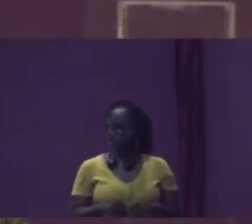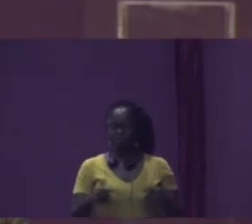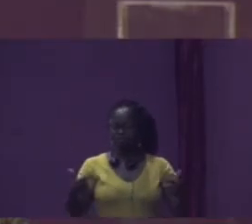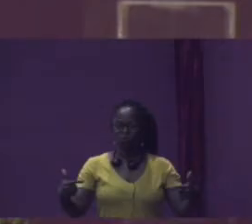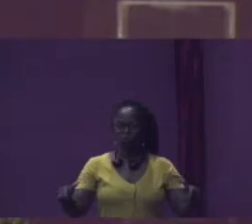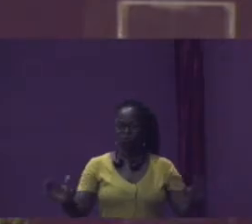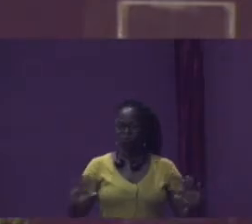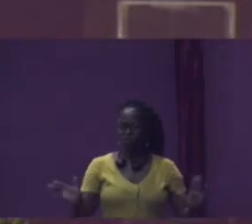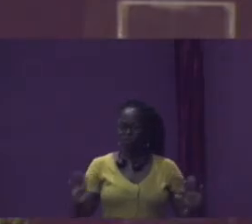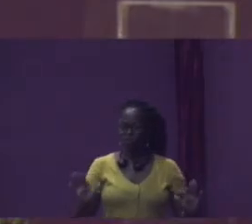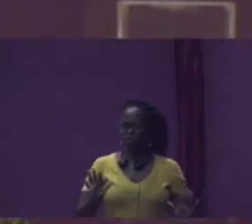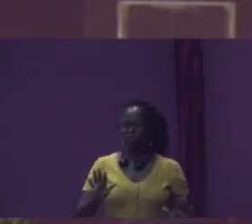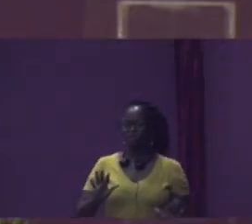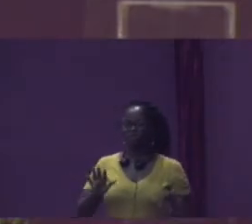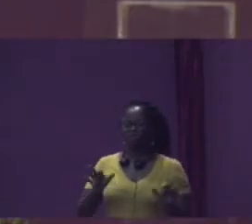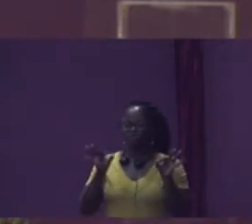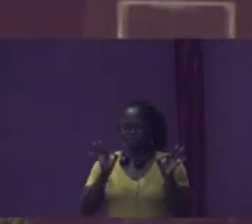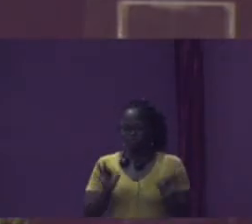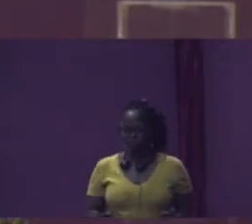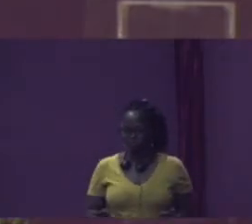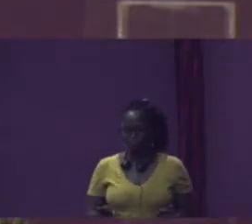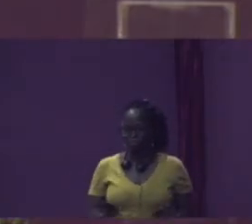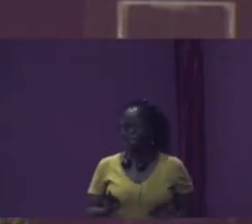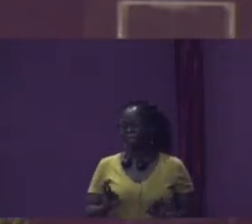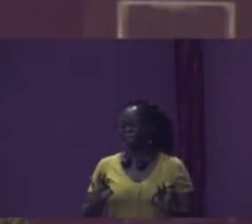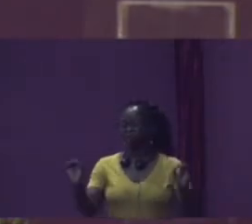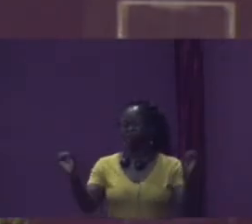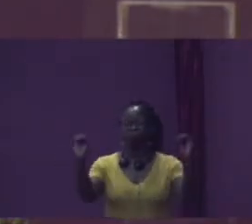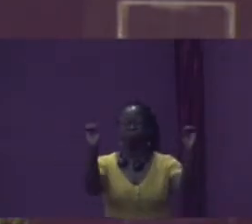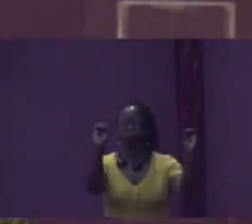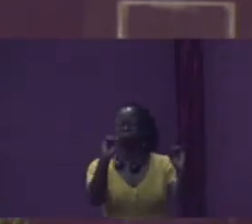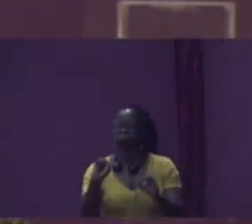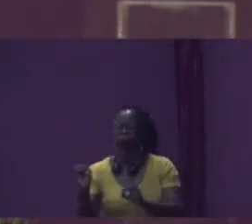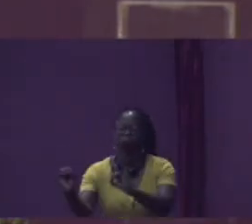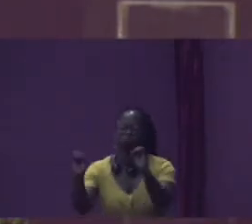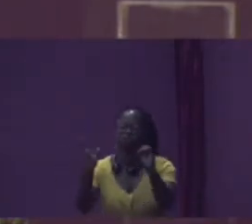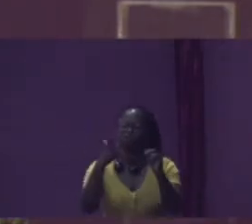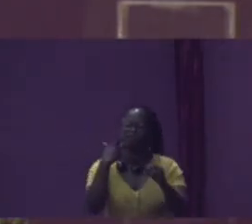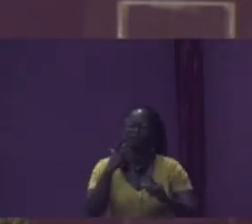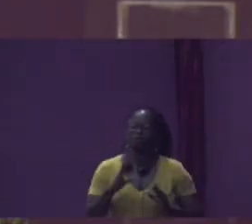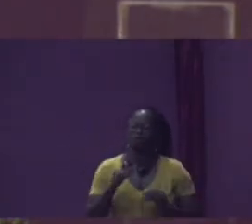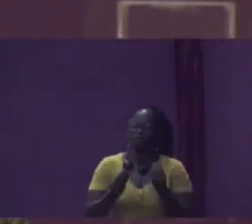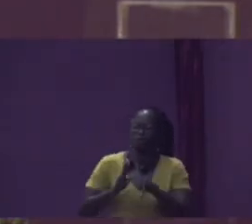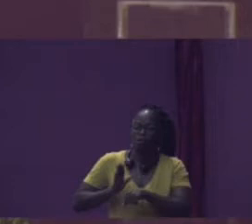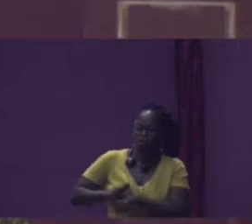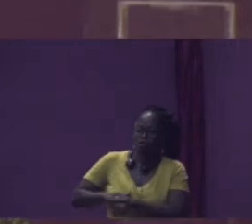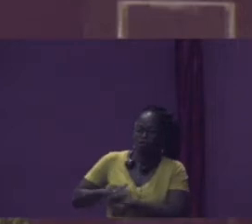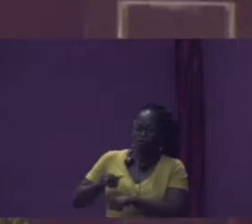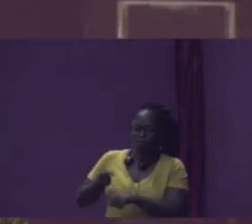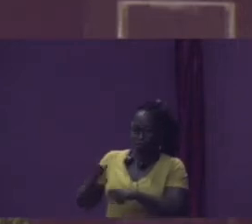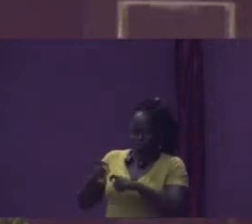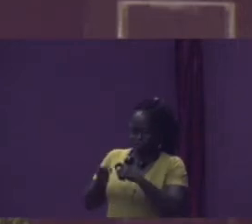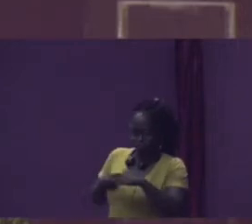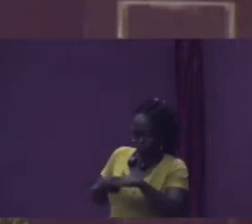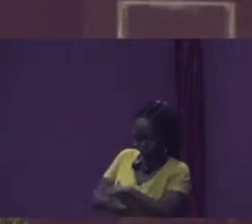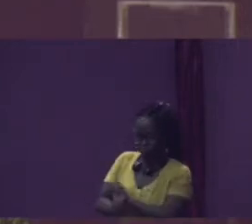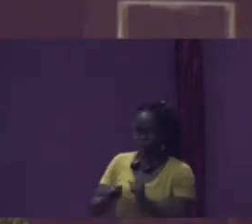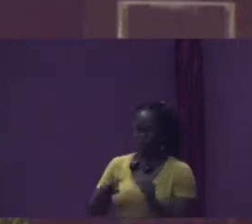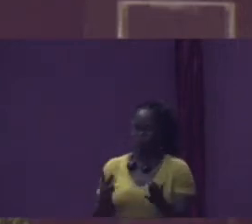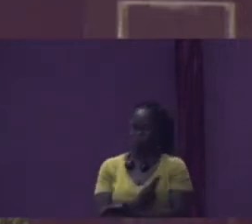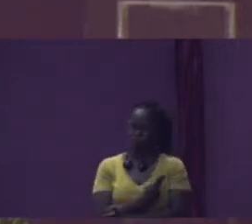nenhuma determinação de nenhum lugar que vai dizer como é que essa prática do obstetra deva